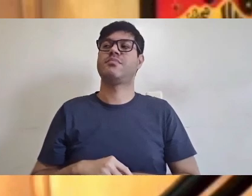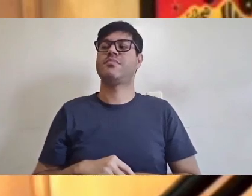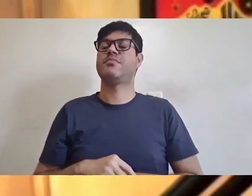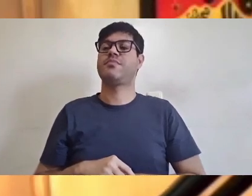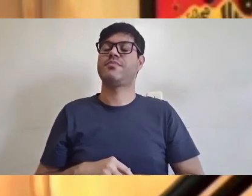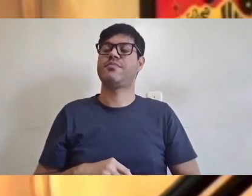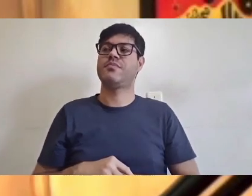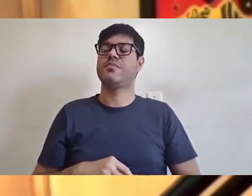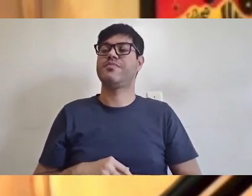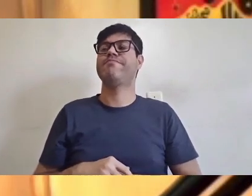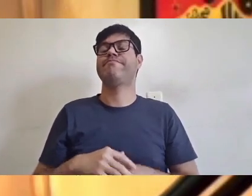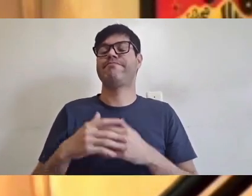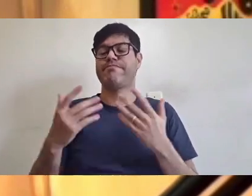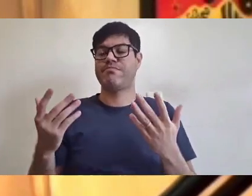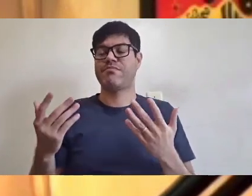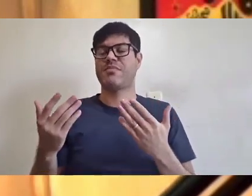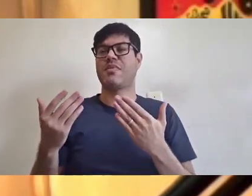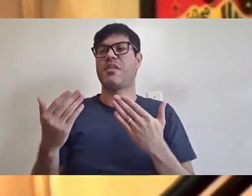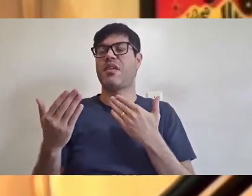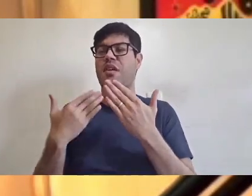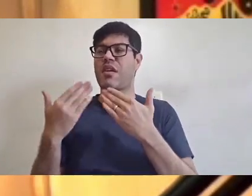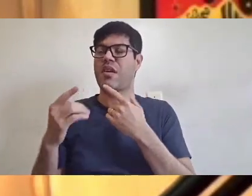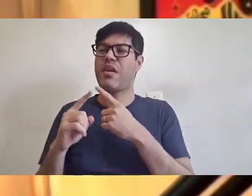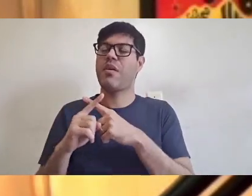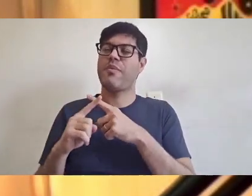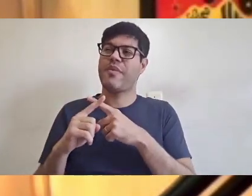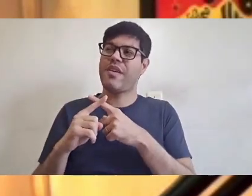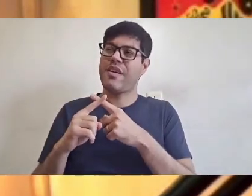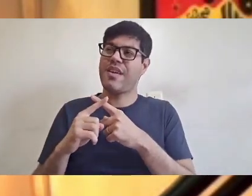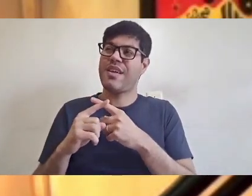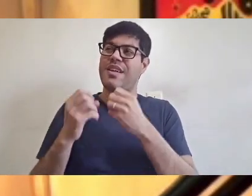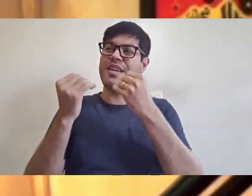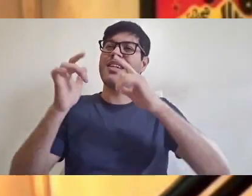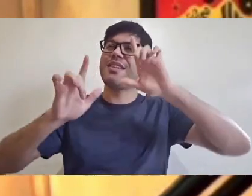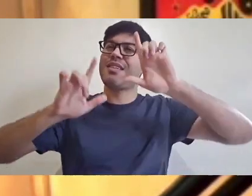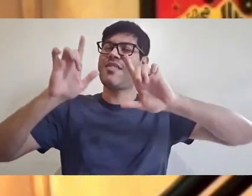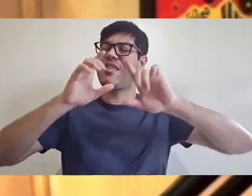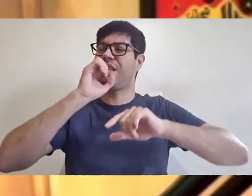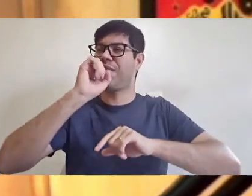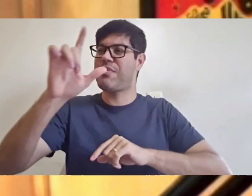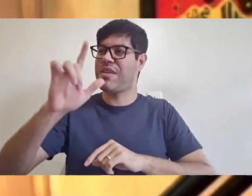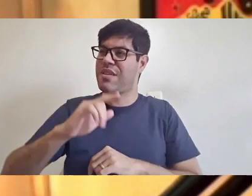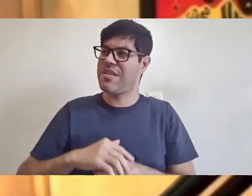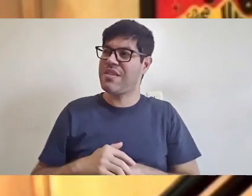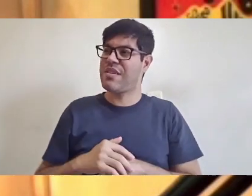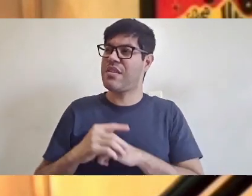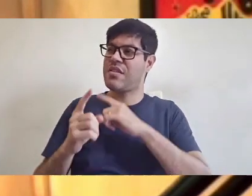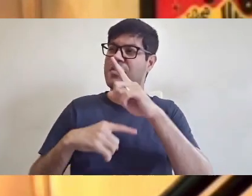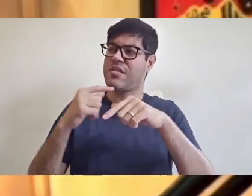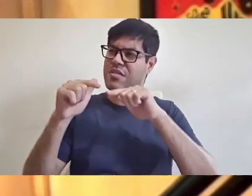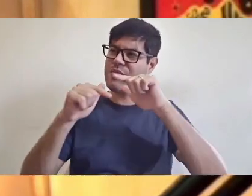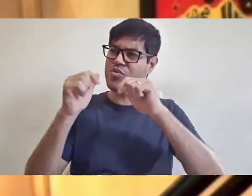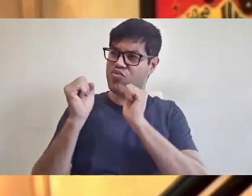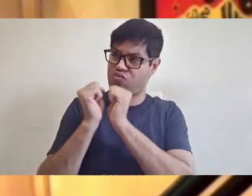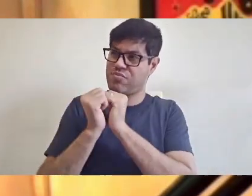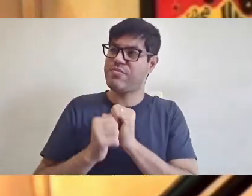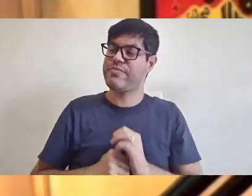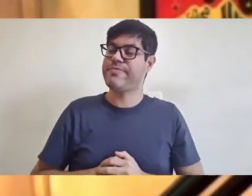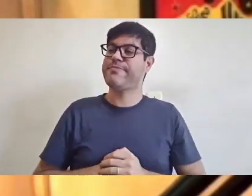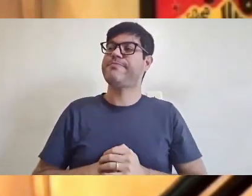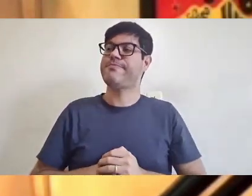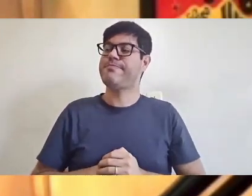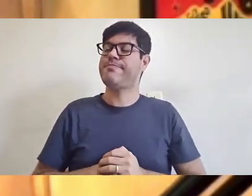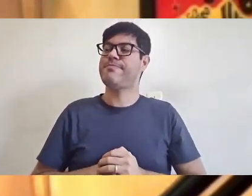de chegar nesse ponto para falarmos da TV de Limeira. Nós fizemos um trabalho lá, né? Isso. A gente